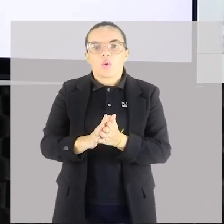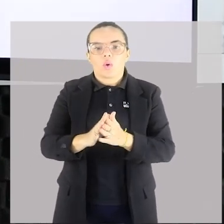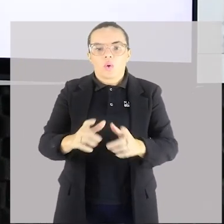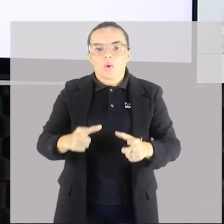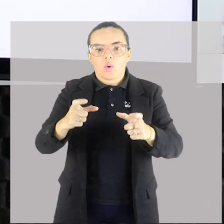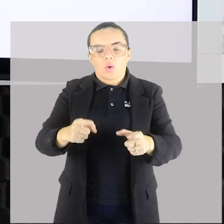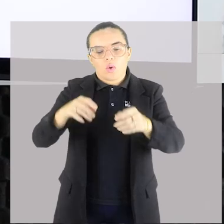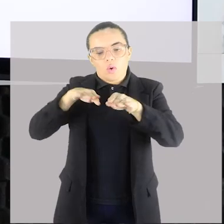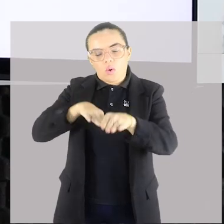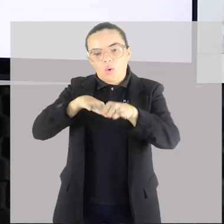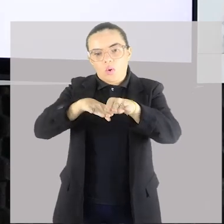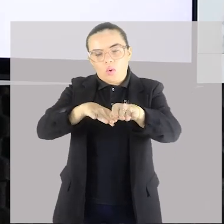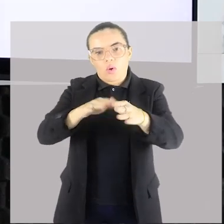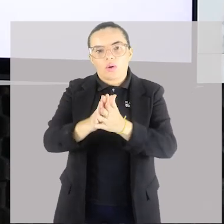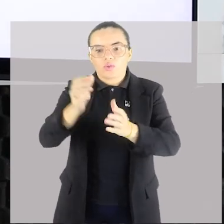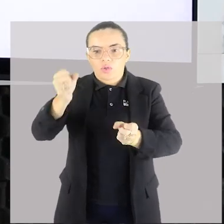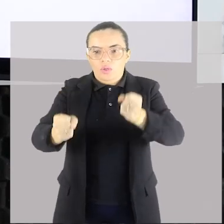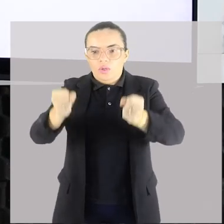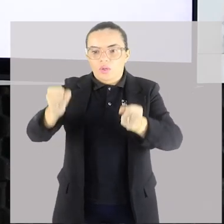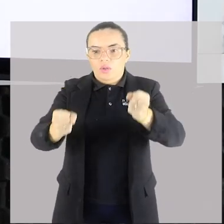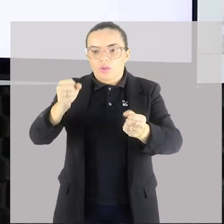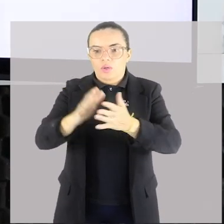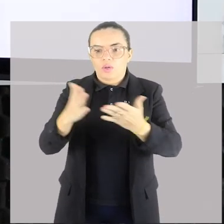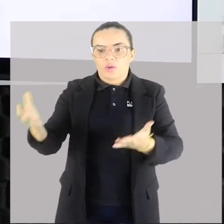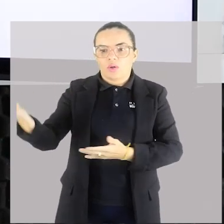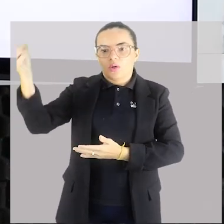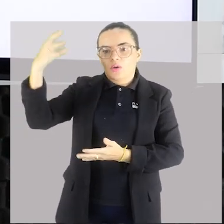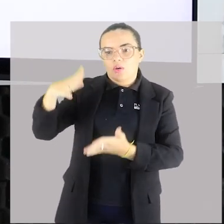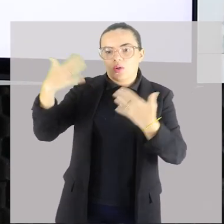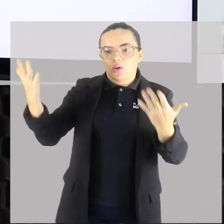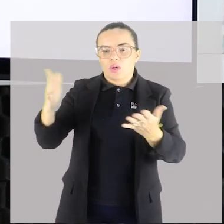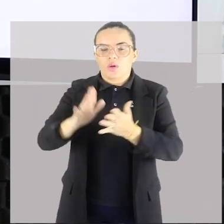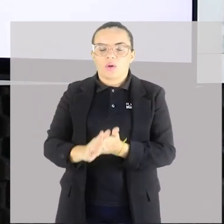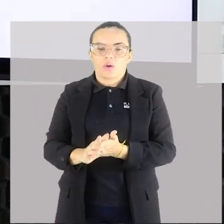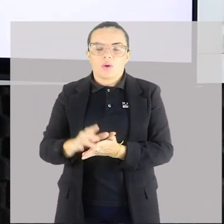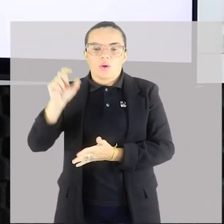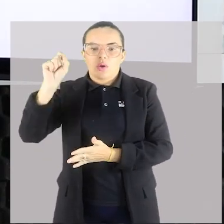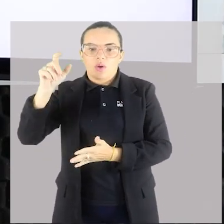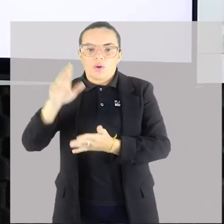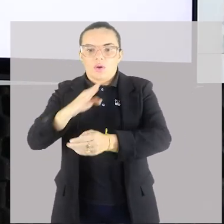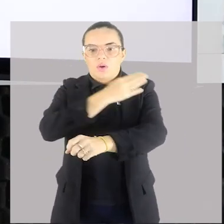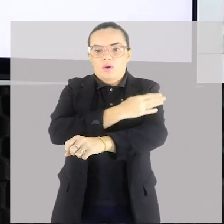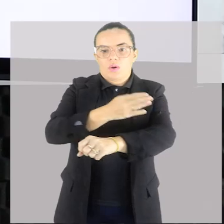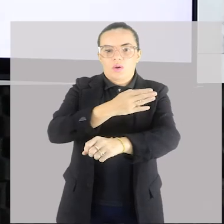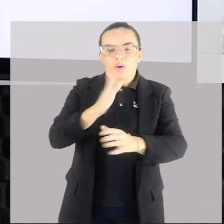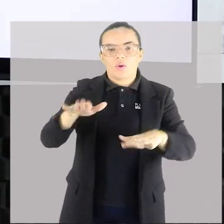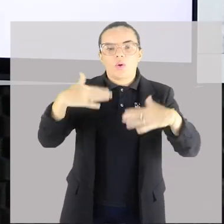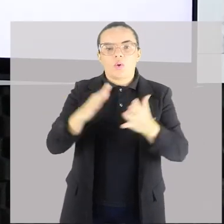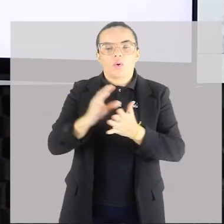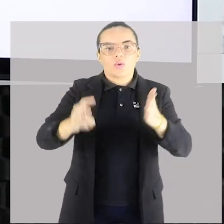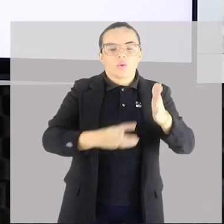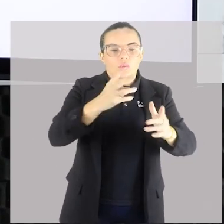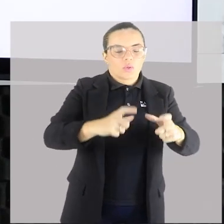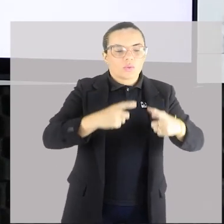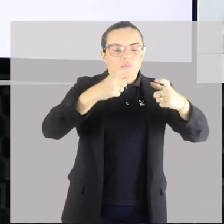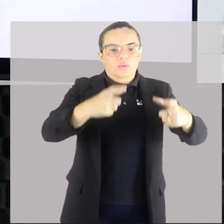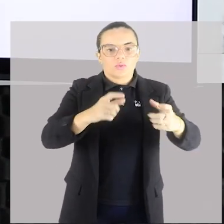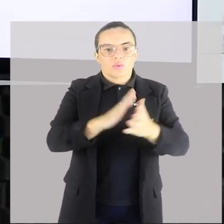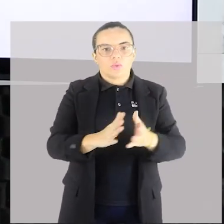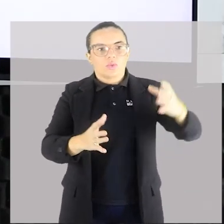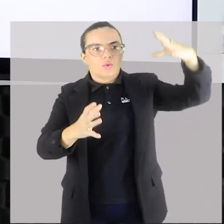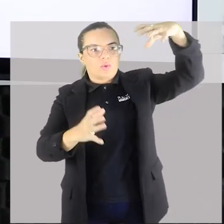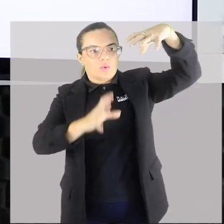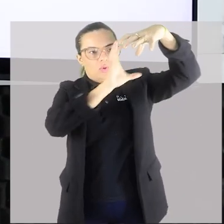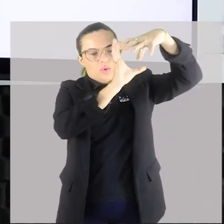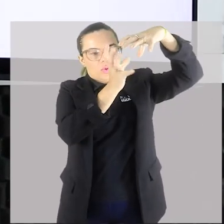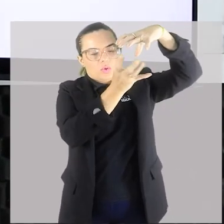noite. O outro tem luzes azuis e brancas. O terceiro tem um globo azul pendurado no centro. Há 2 colagens de murais grandes, algumas